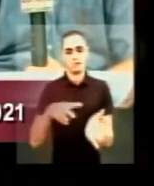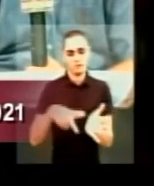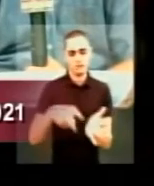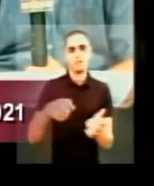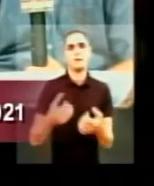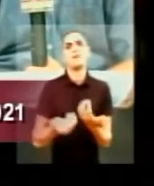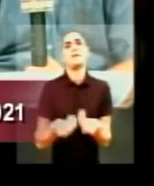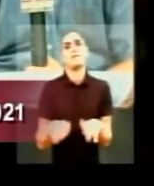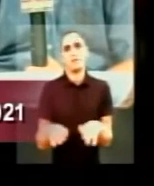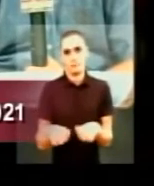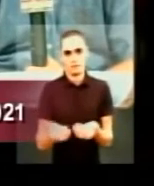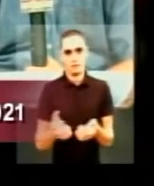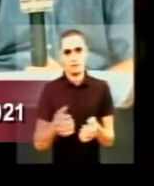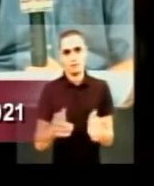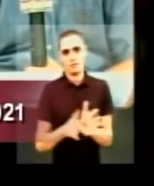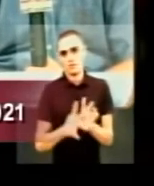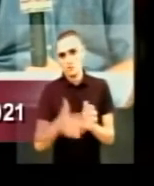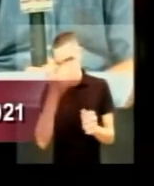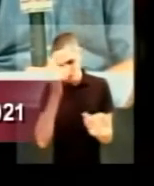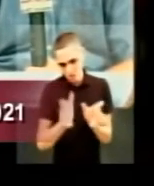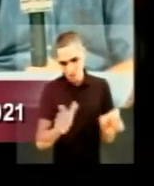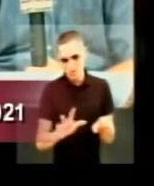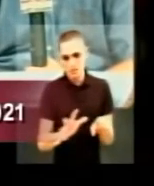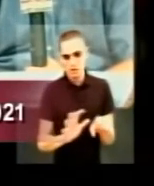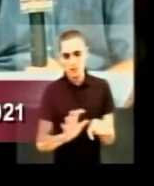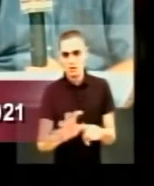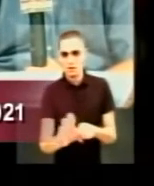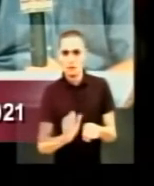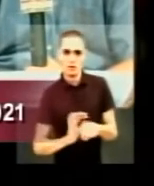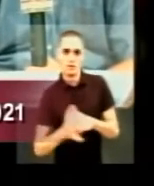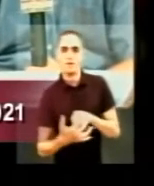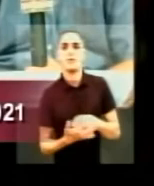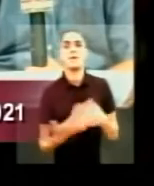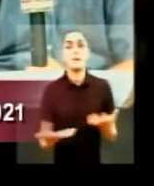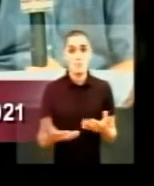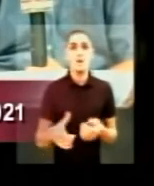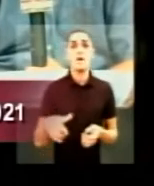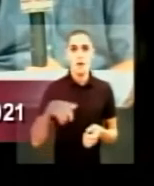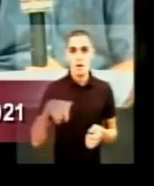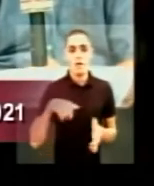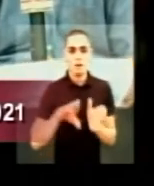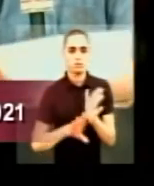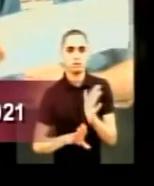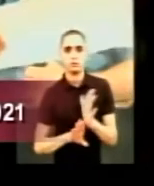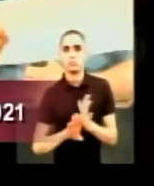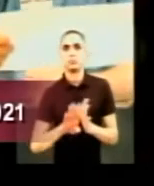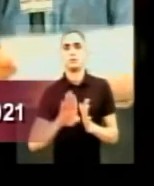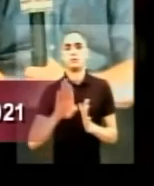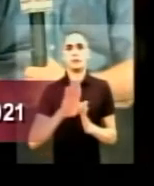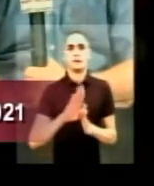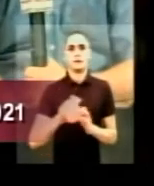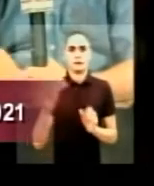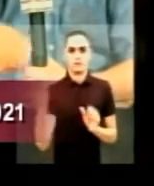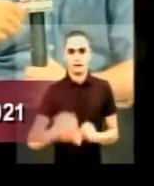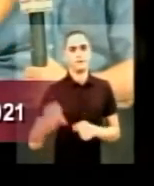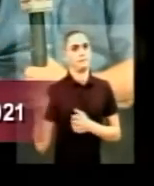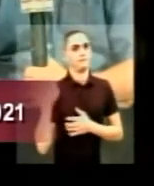aumento menos intenso nos casos de maior gravidade.